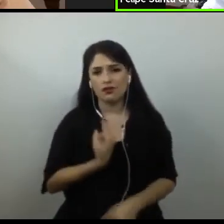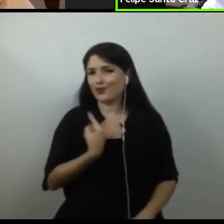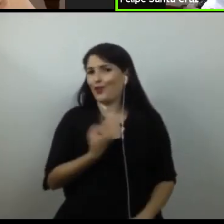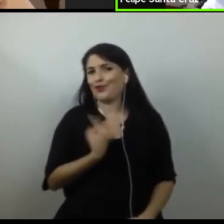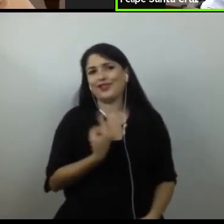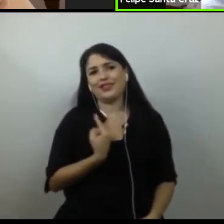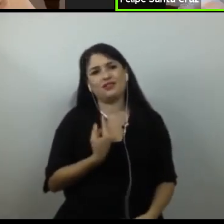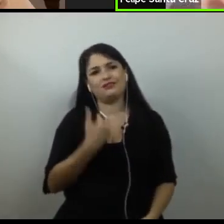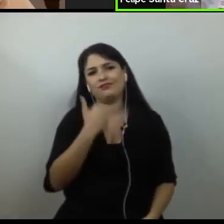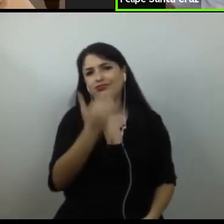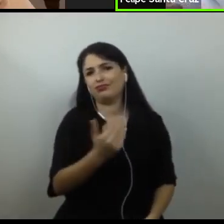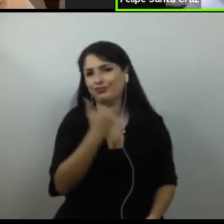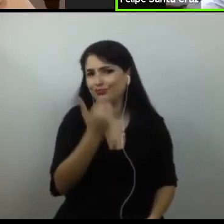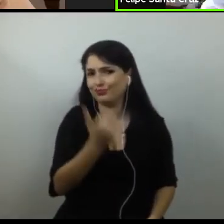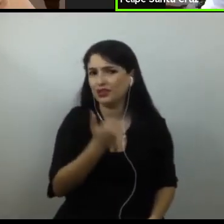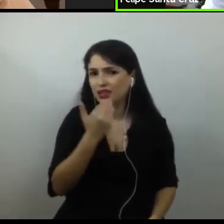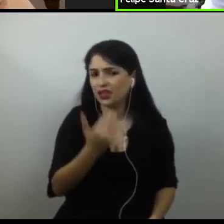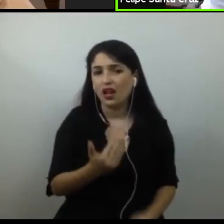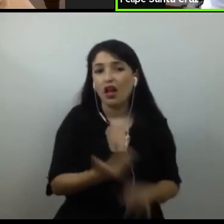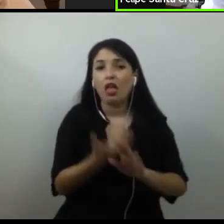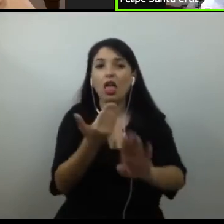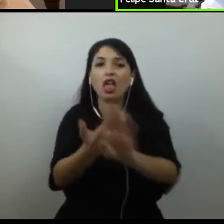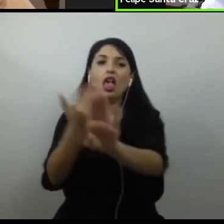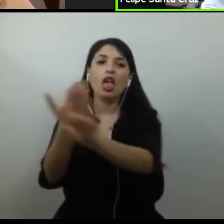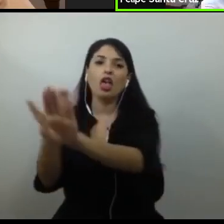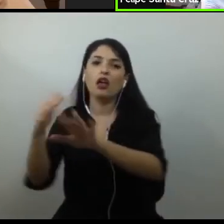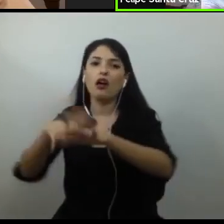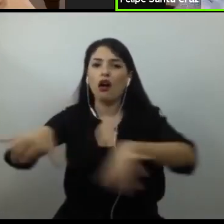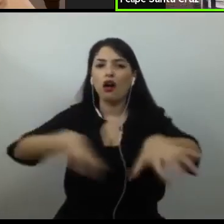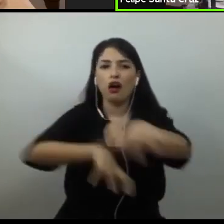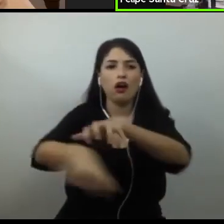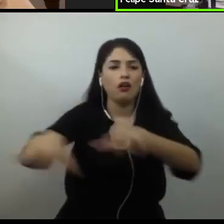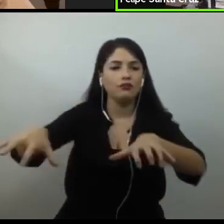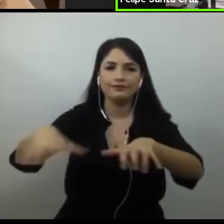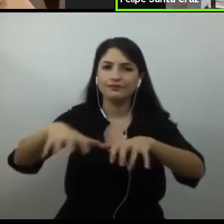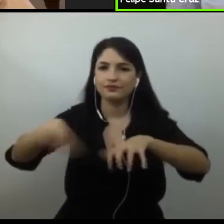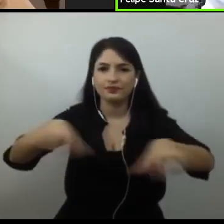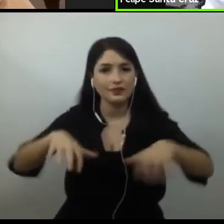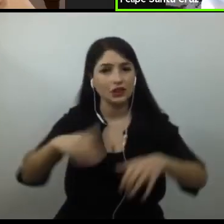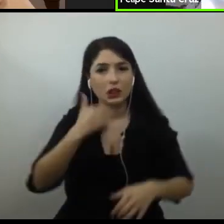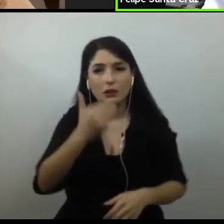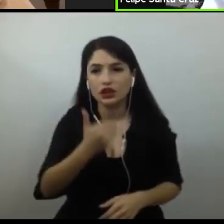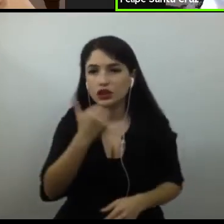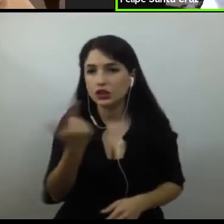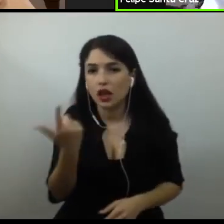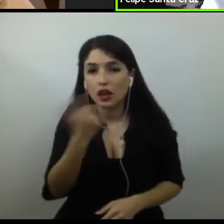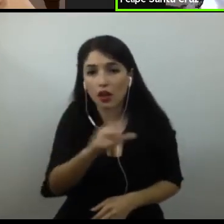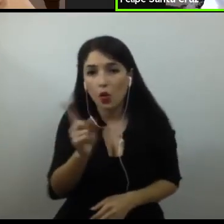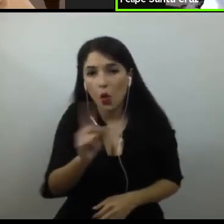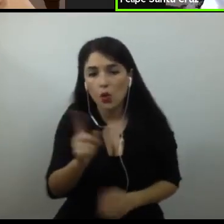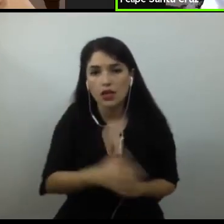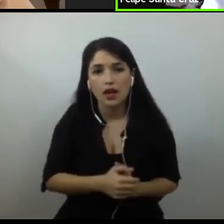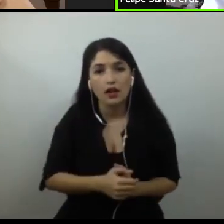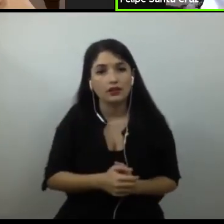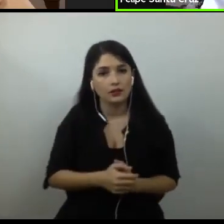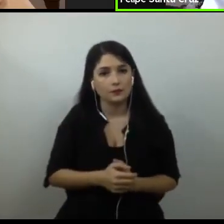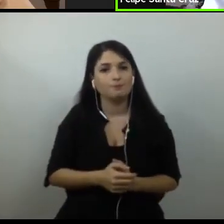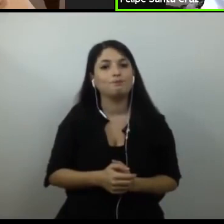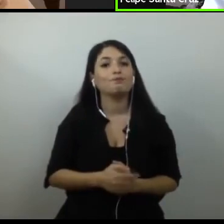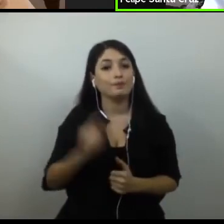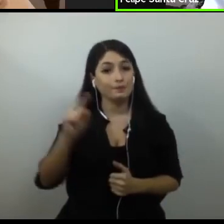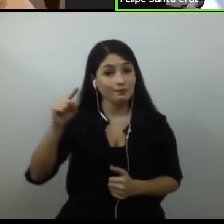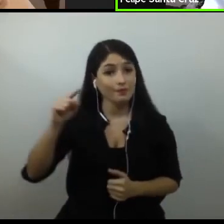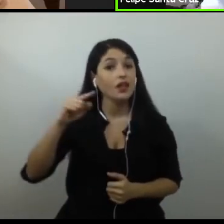chance, isolados nós não temos chance. O próximo passo será contar os mortos ou contar os